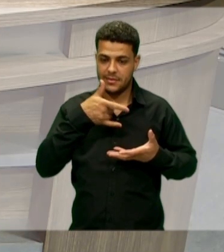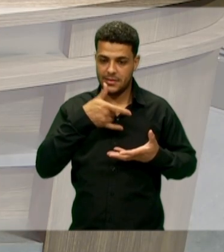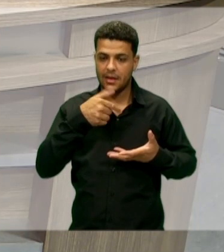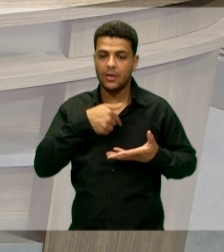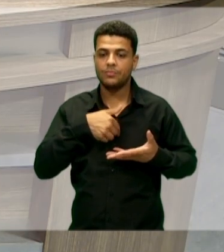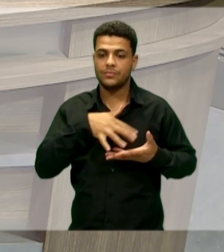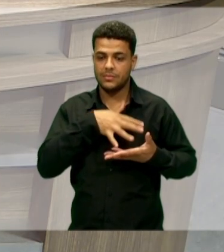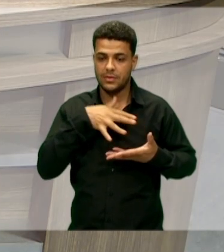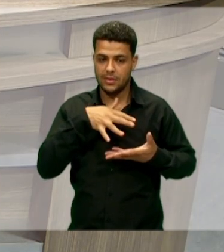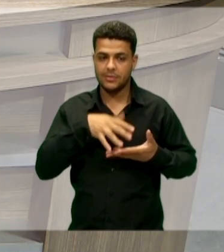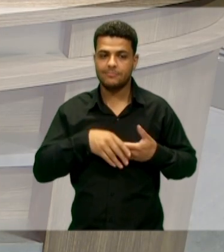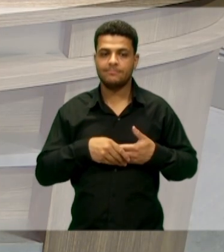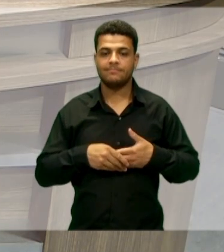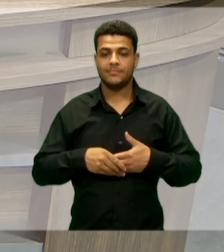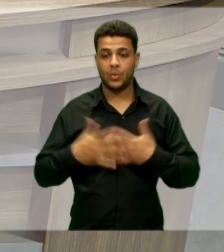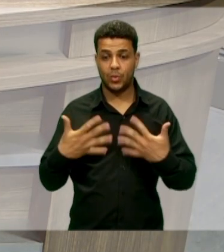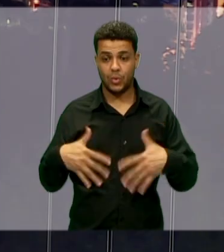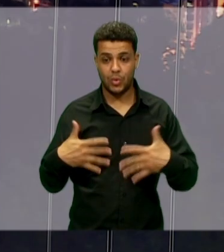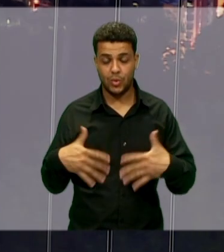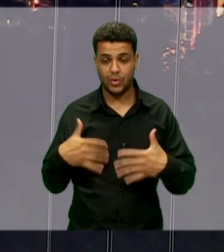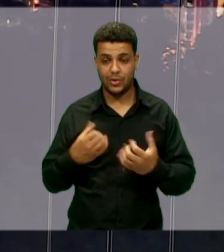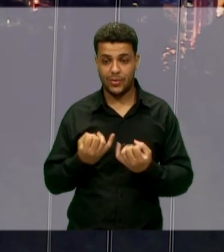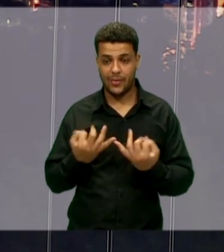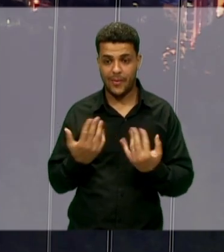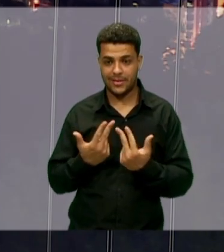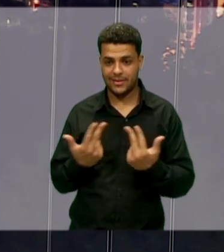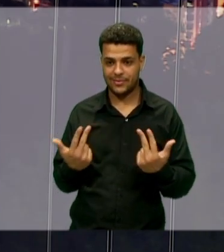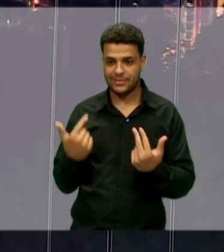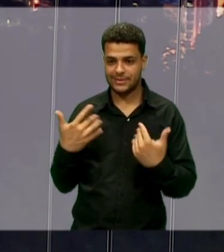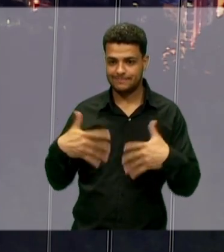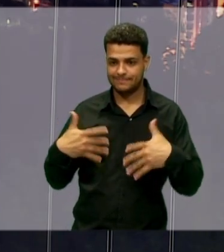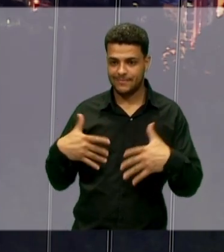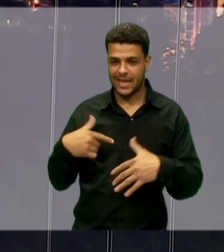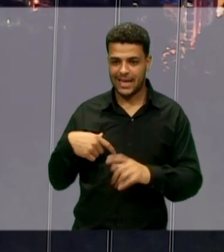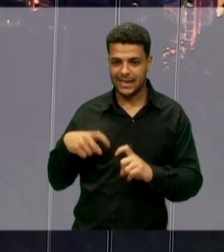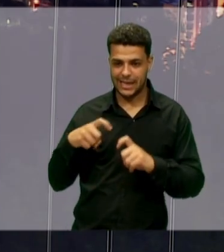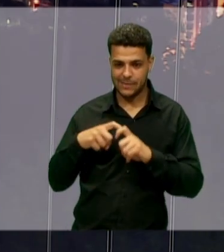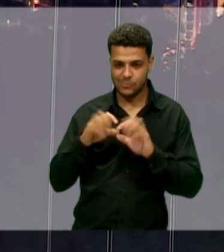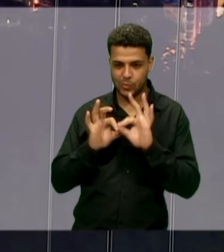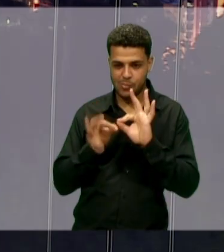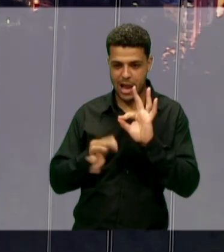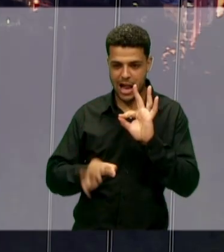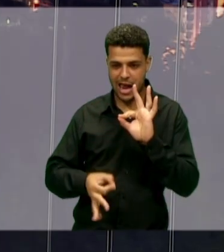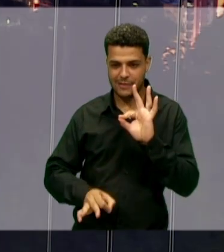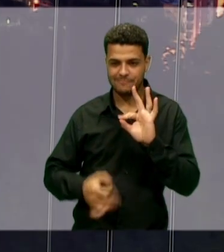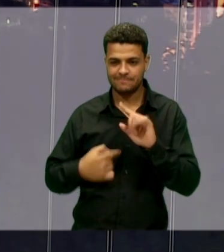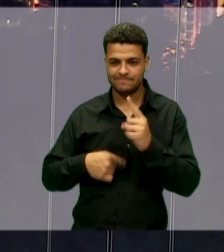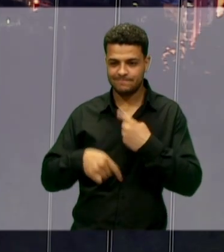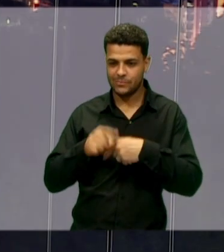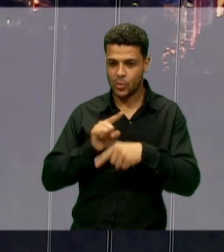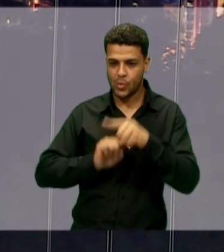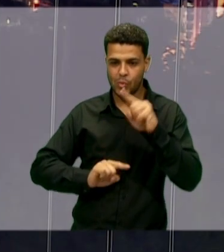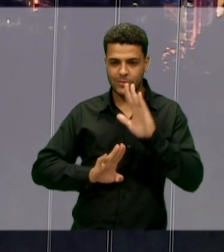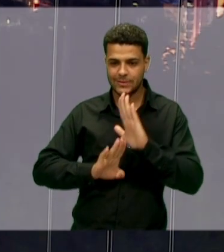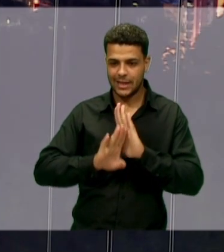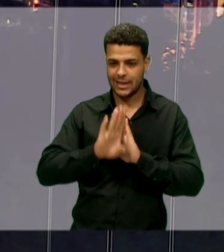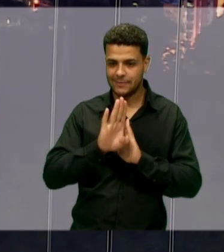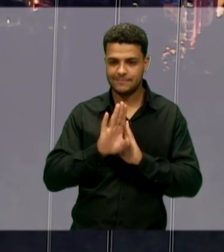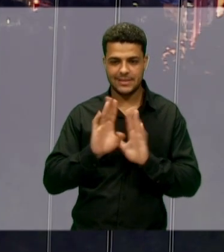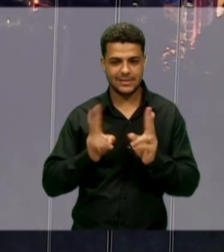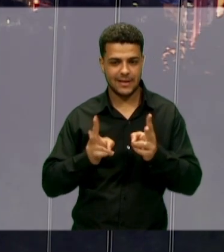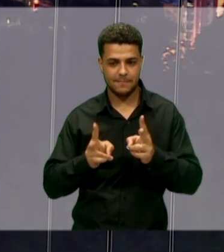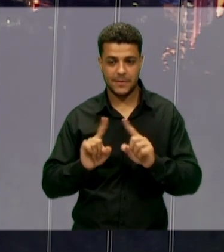Isso. Nossa, quanta coisa, gente. Aqui a medicina avança e avança a passos largos sempre,